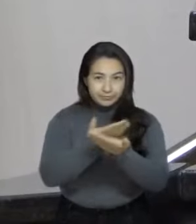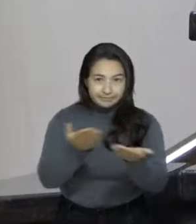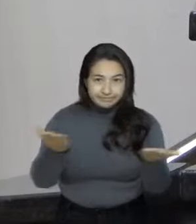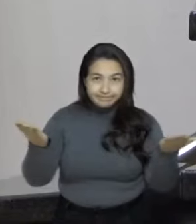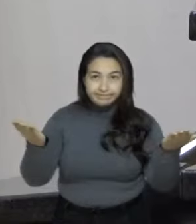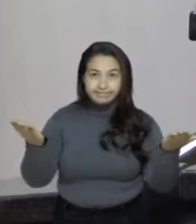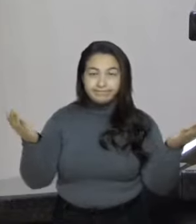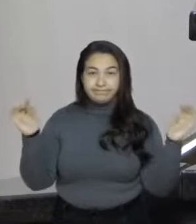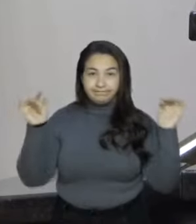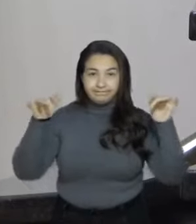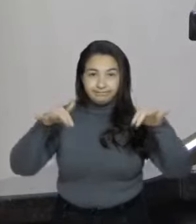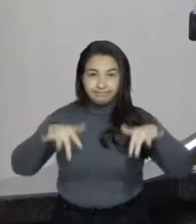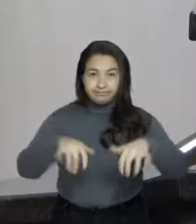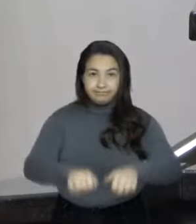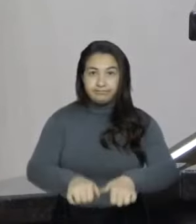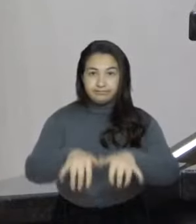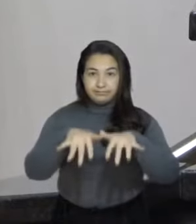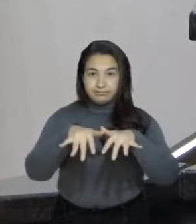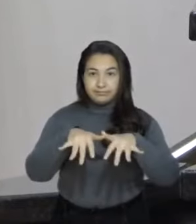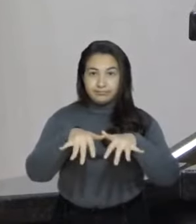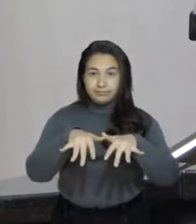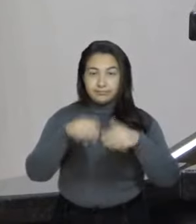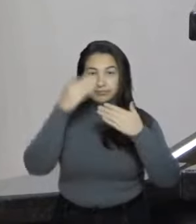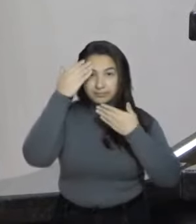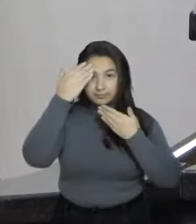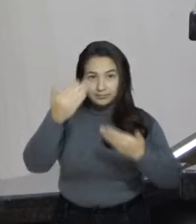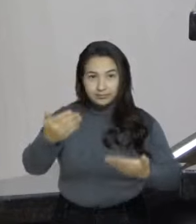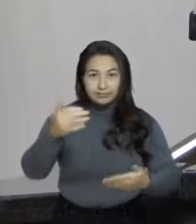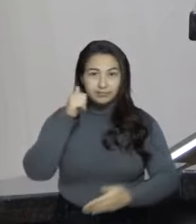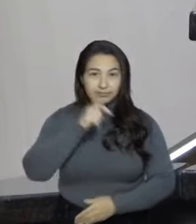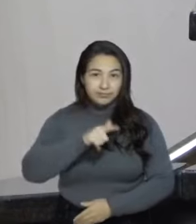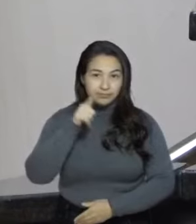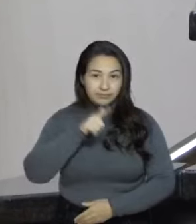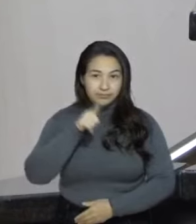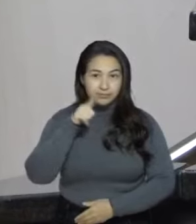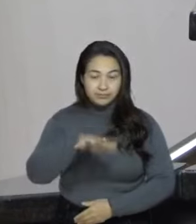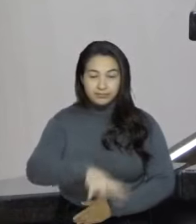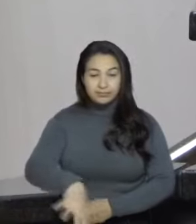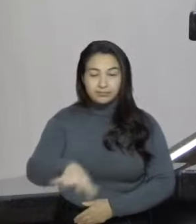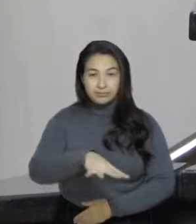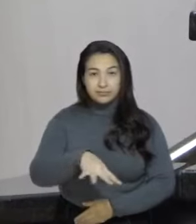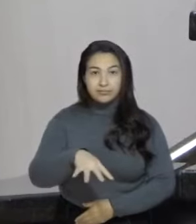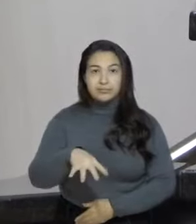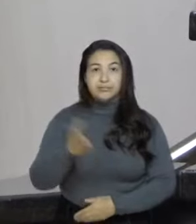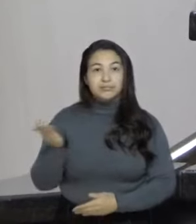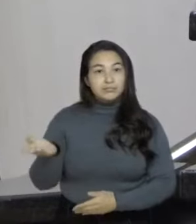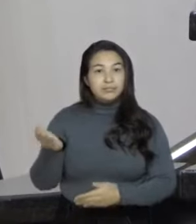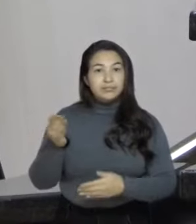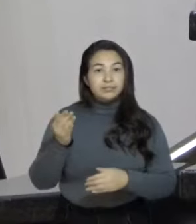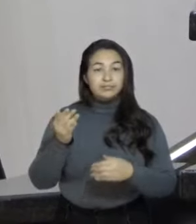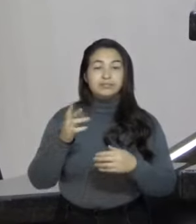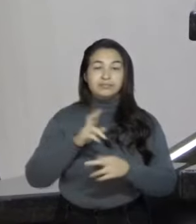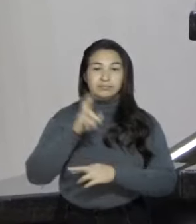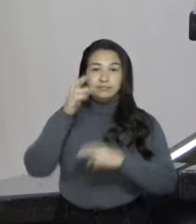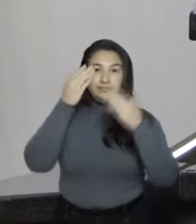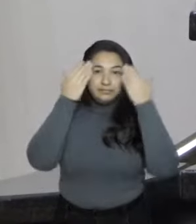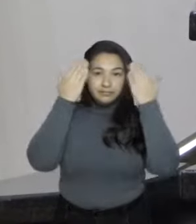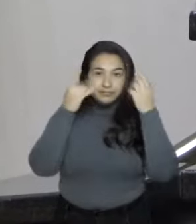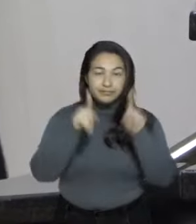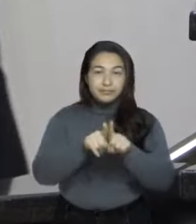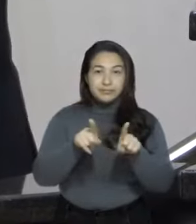participam da sessão agradecer a oportunidade do espaço em nome do deputado Zé Milton né aos nossos vice-prefeito